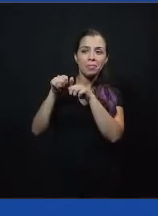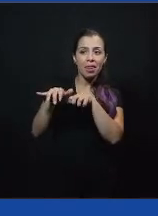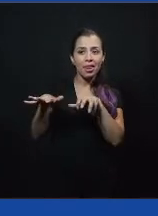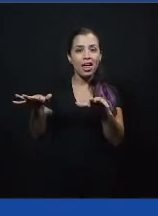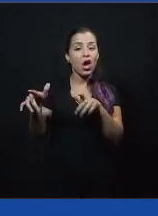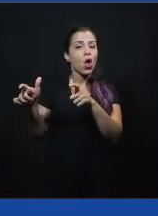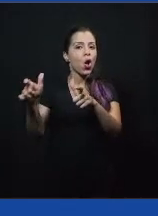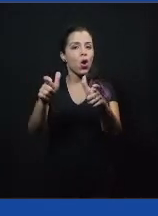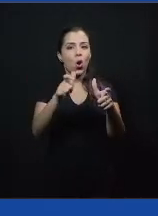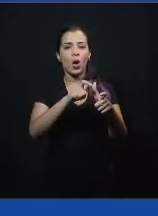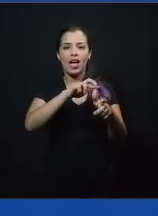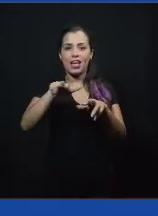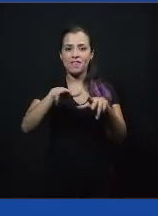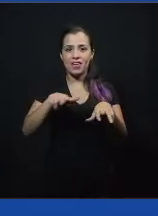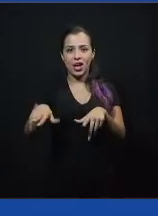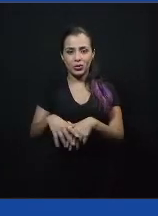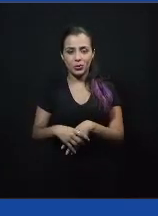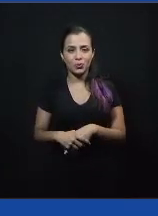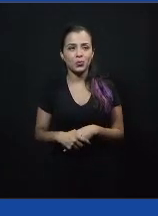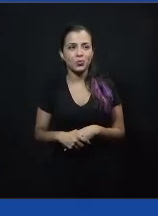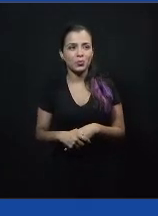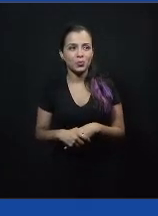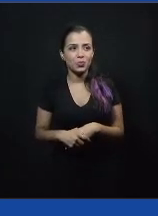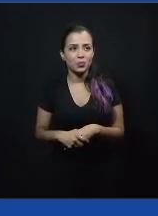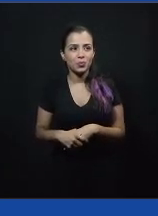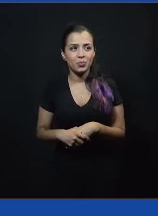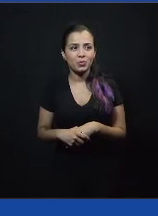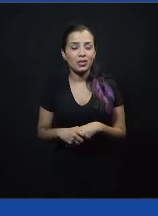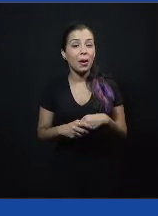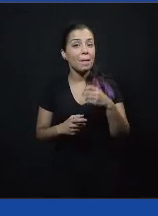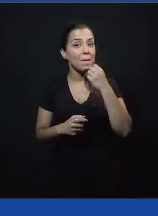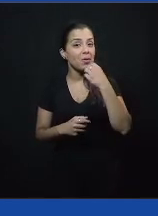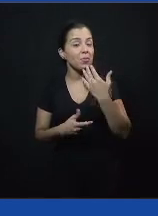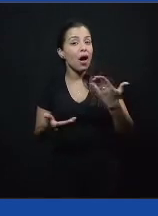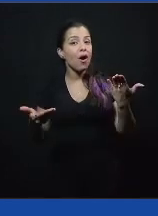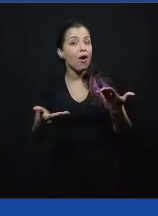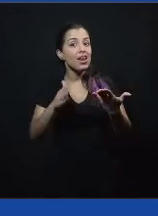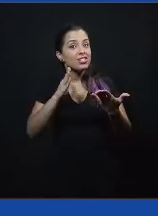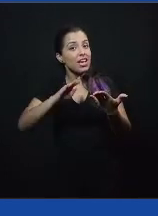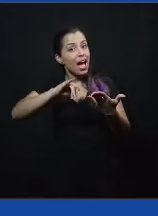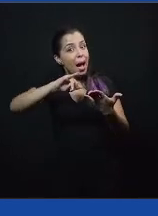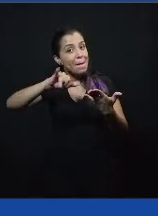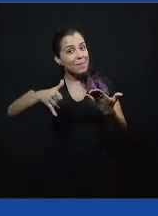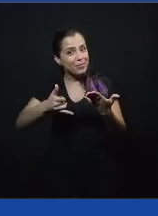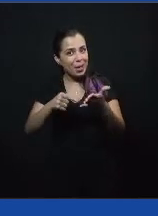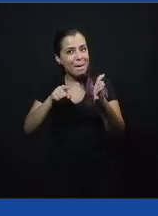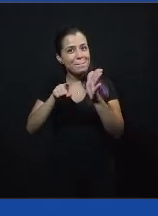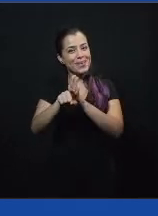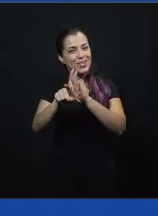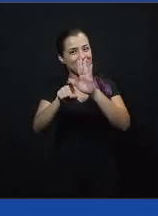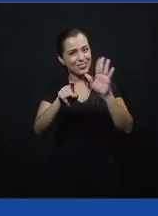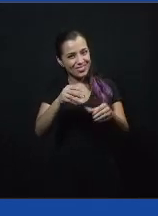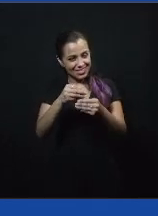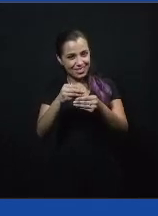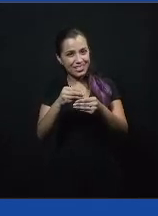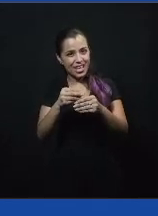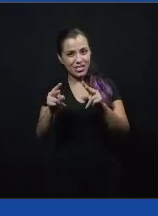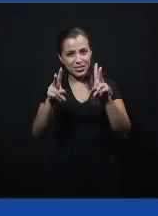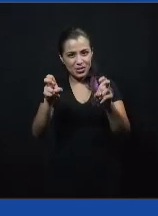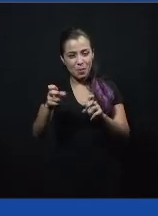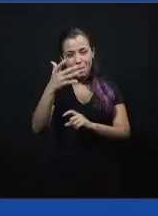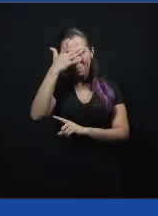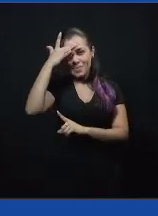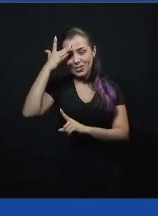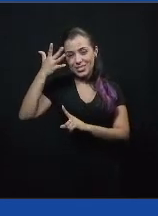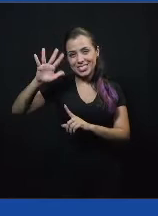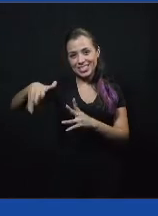está acontecendo em outra cidade e agora já aproveitando Então essa pergunta né sobre o agente da Cidadania